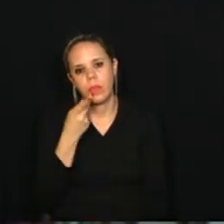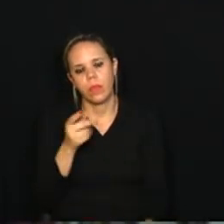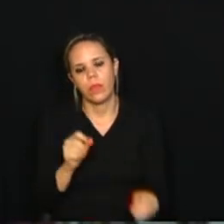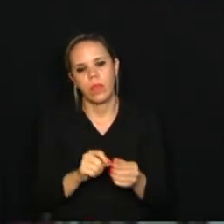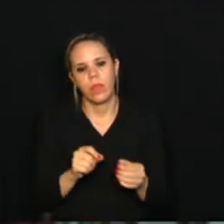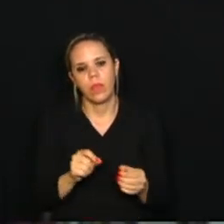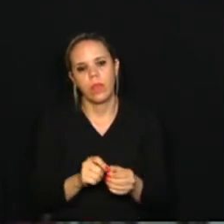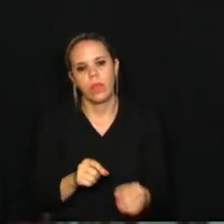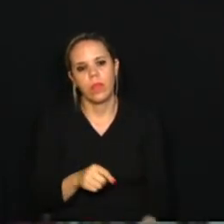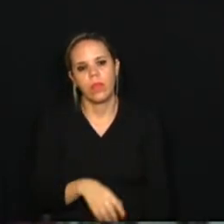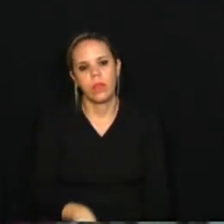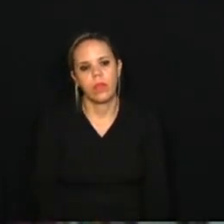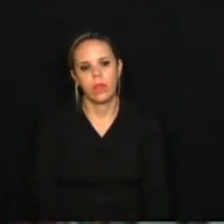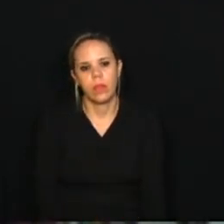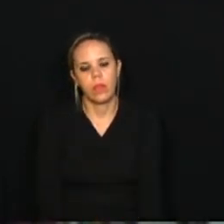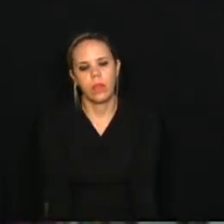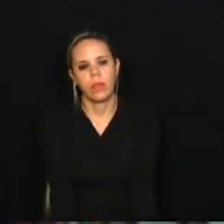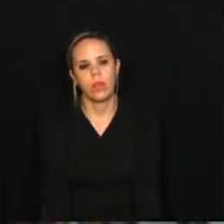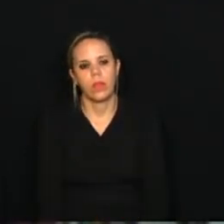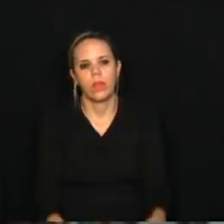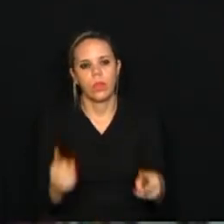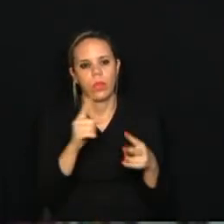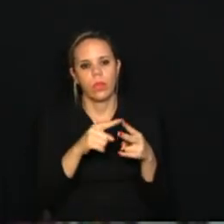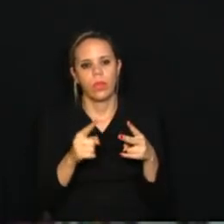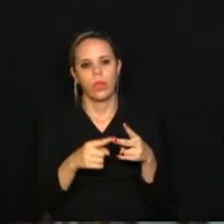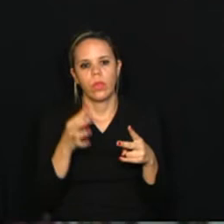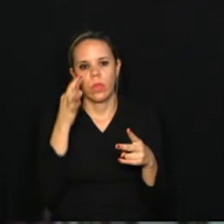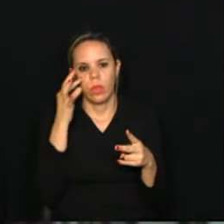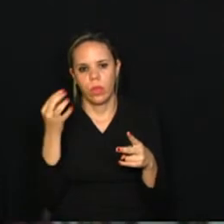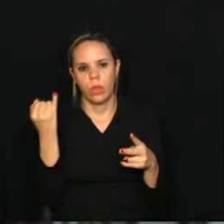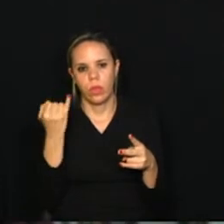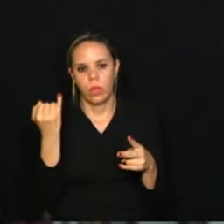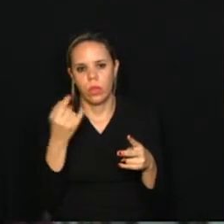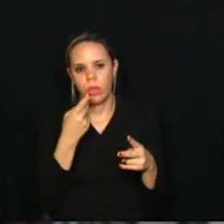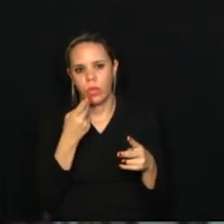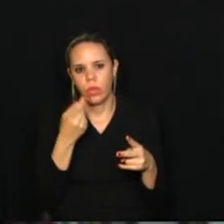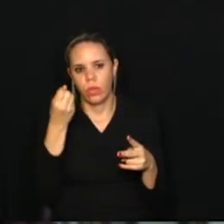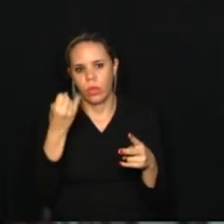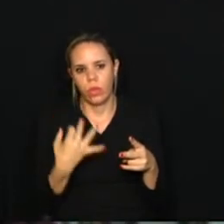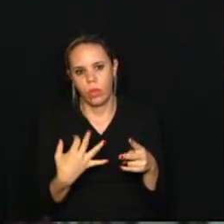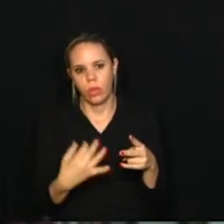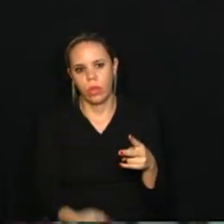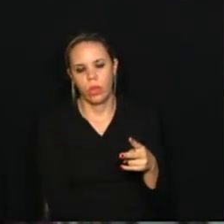fazer só 2 observações pontuais,